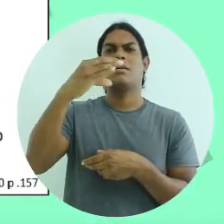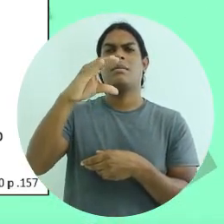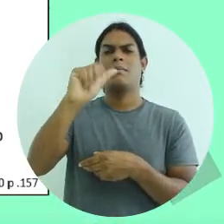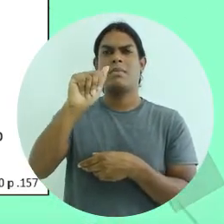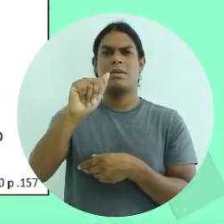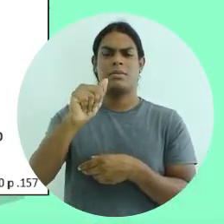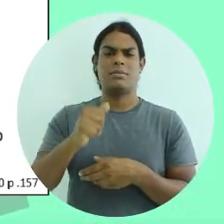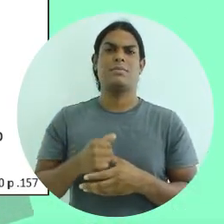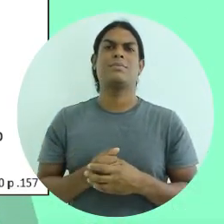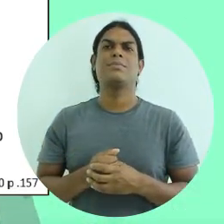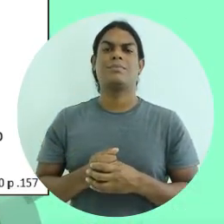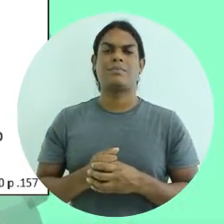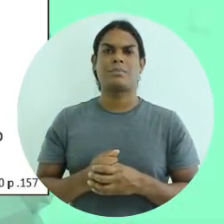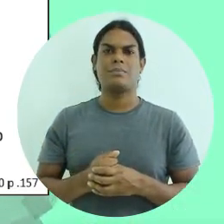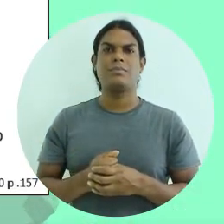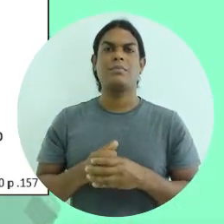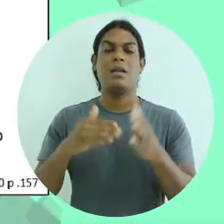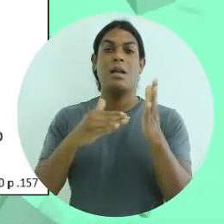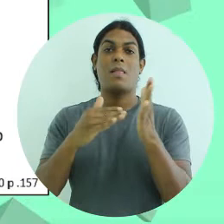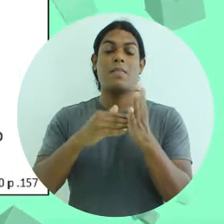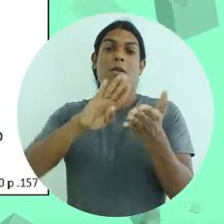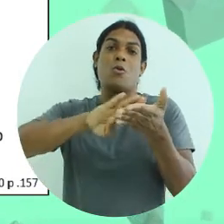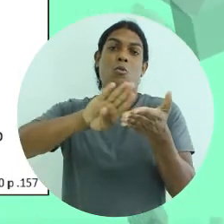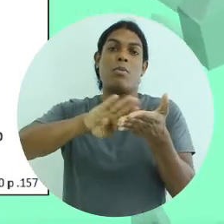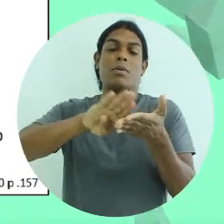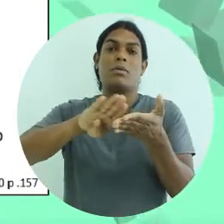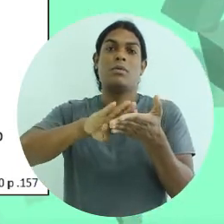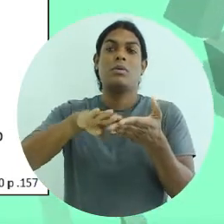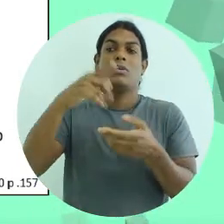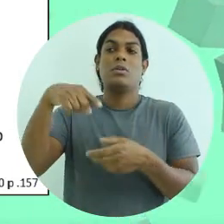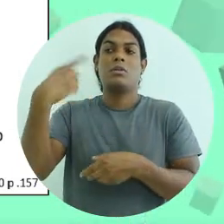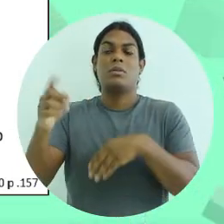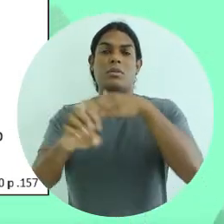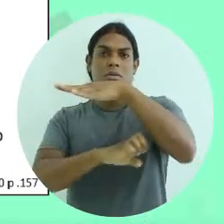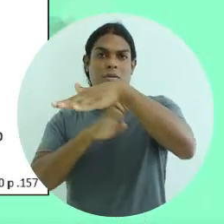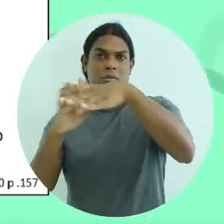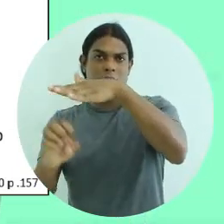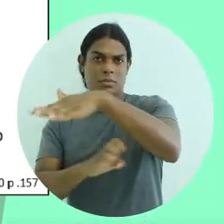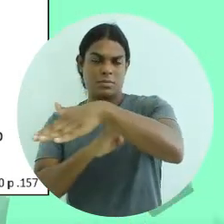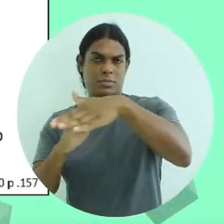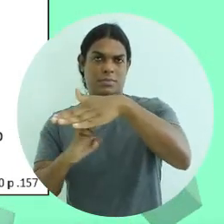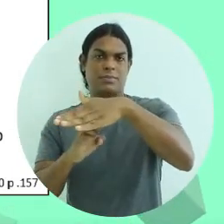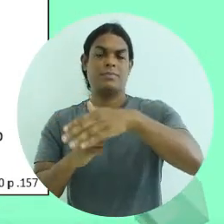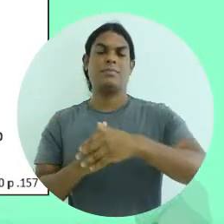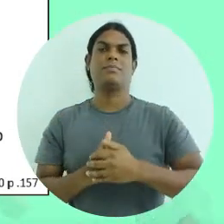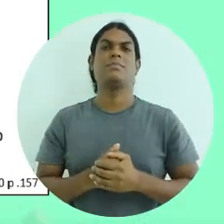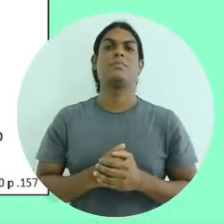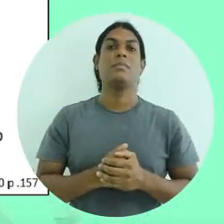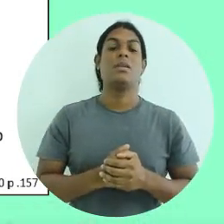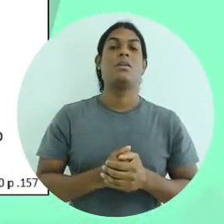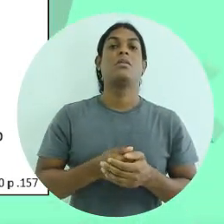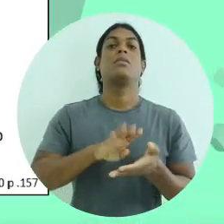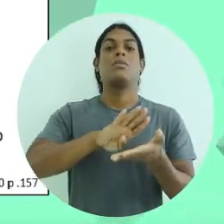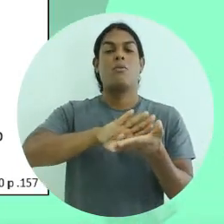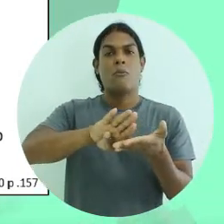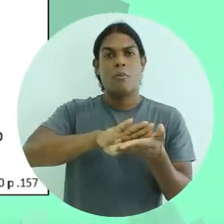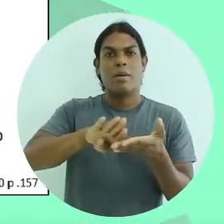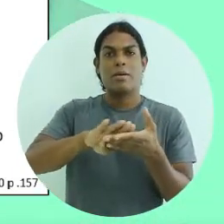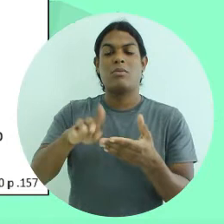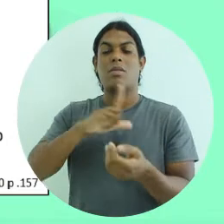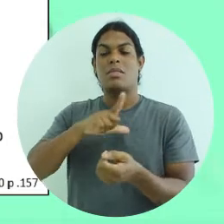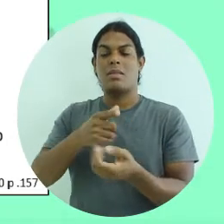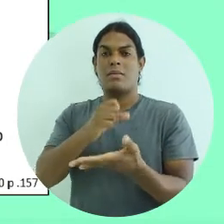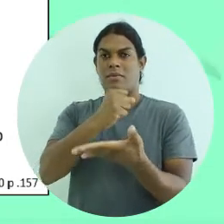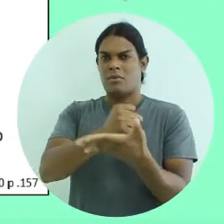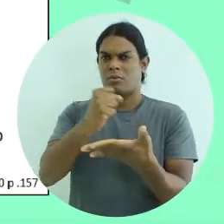para o banco do importador. Então, o banco recebeu o banco do exportador, o banco do vendedor, recebeu a documentação